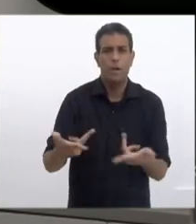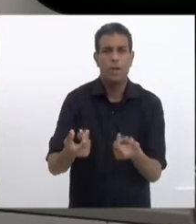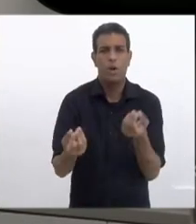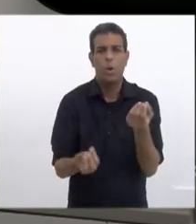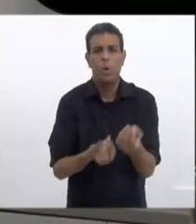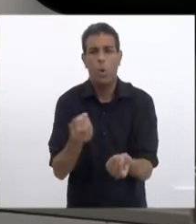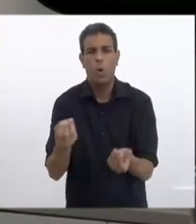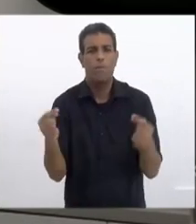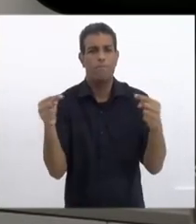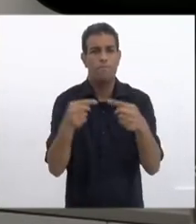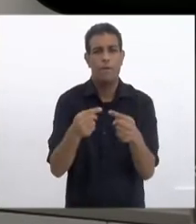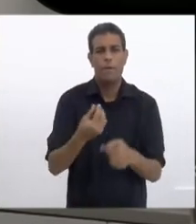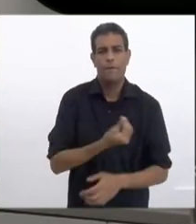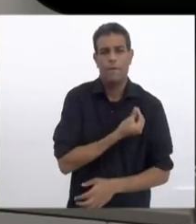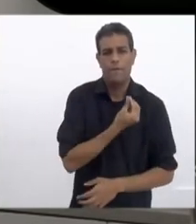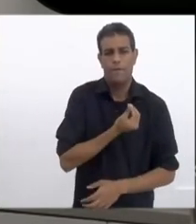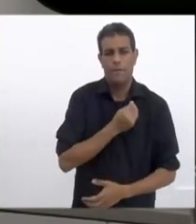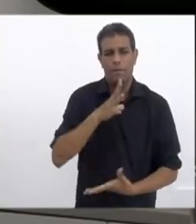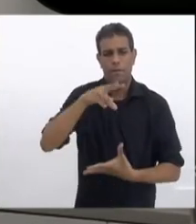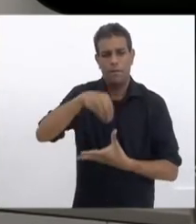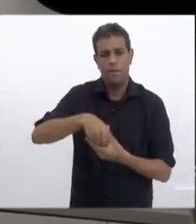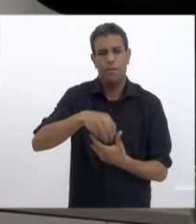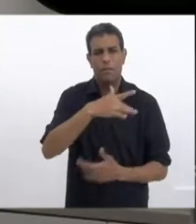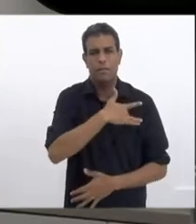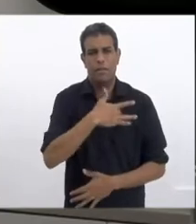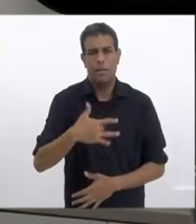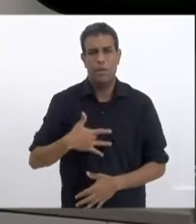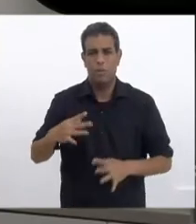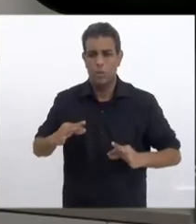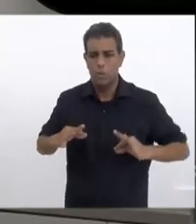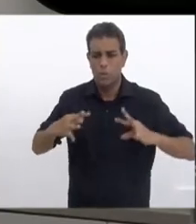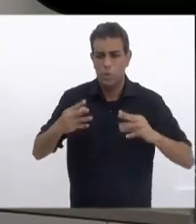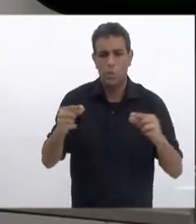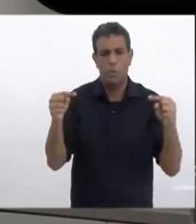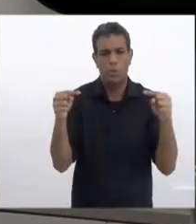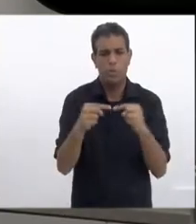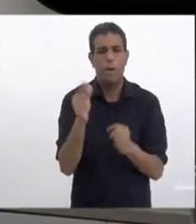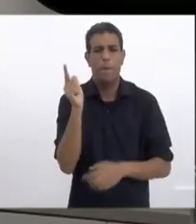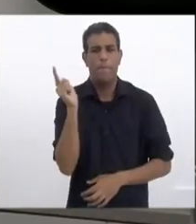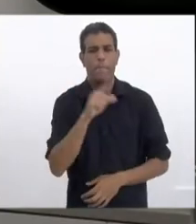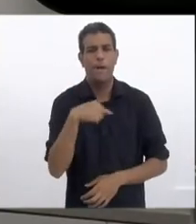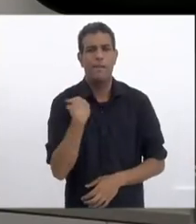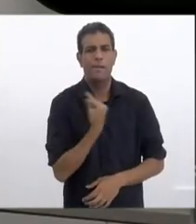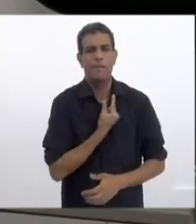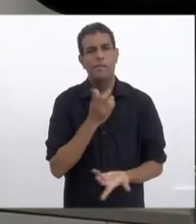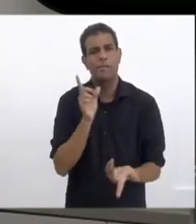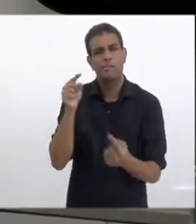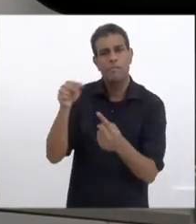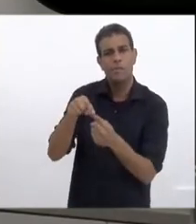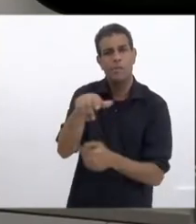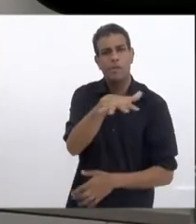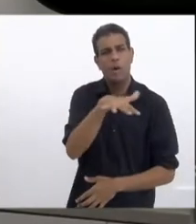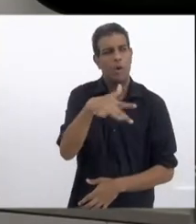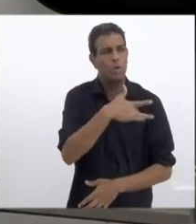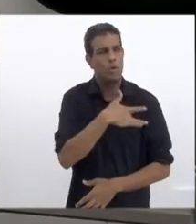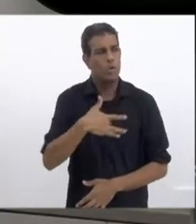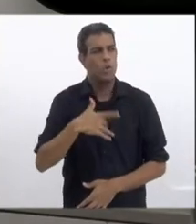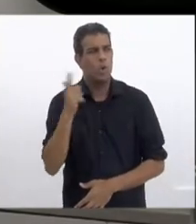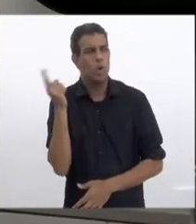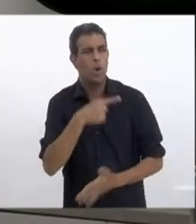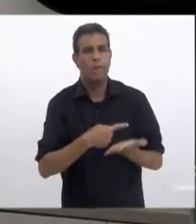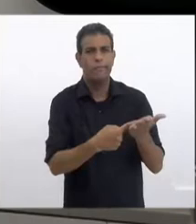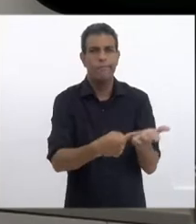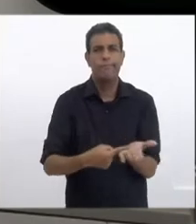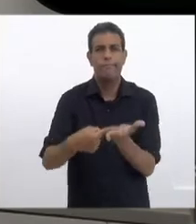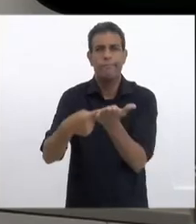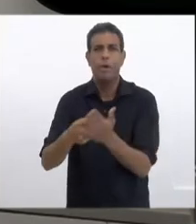possível existente em saúde. E isso tudo é a missão nossa do campo da saúde, poder criar condições